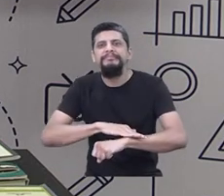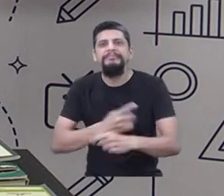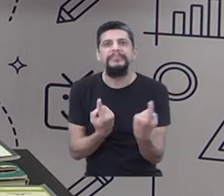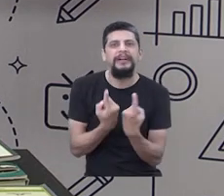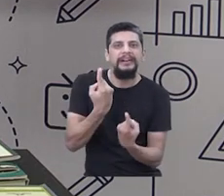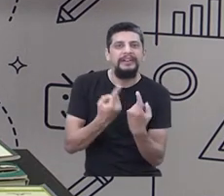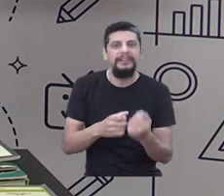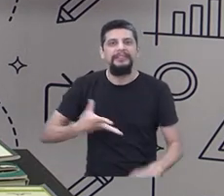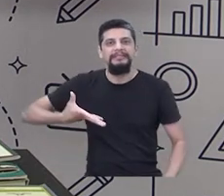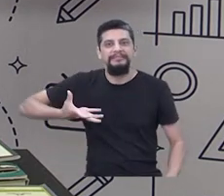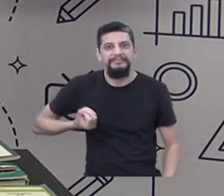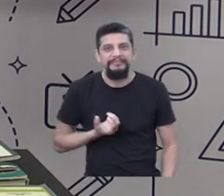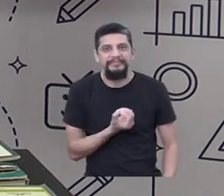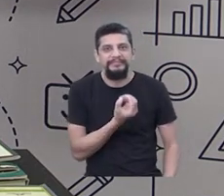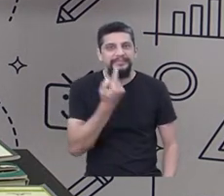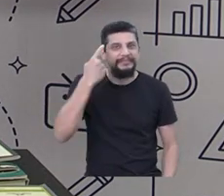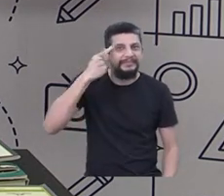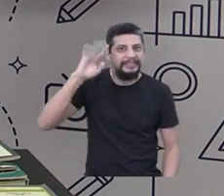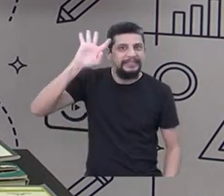hein?